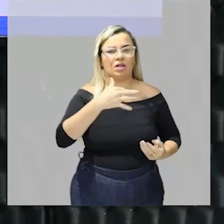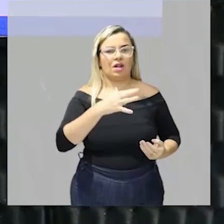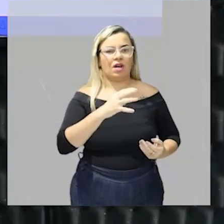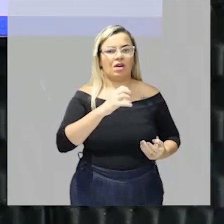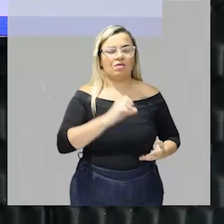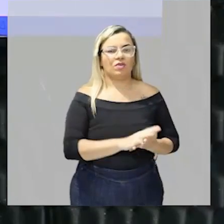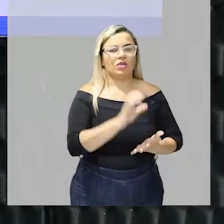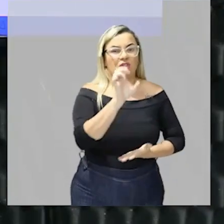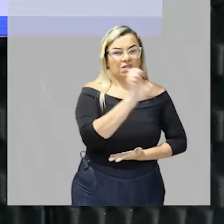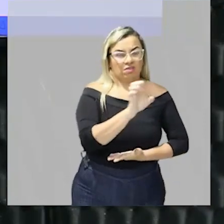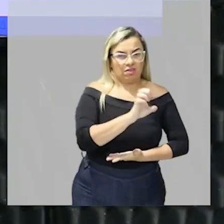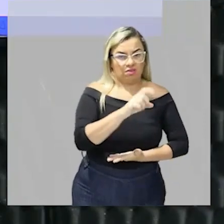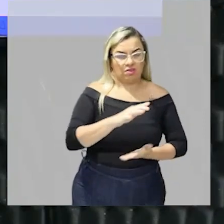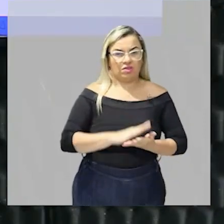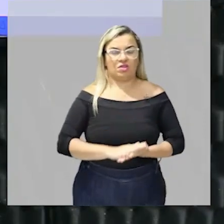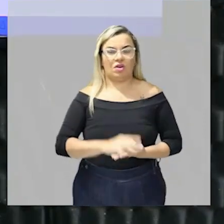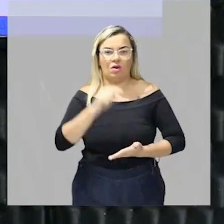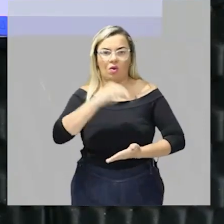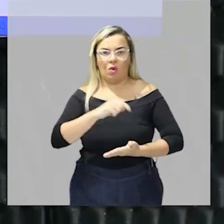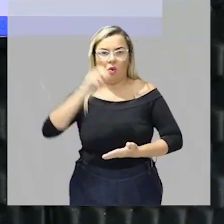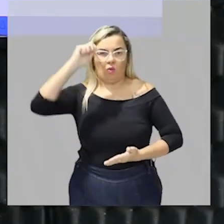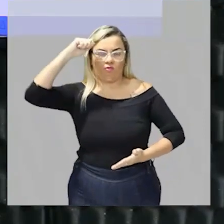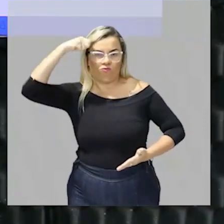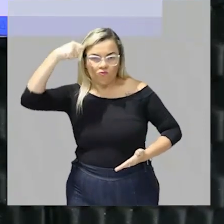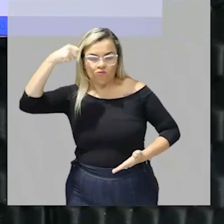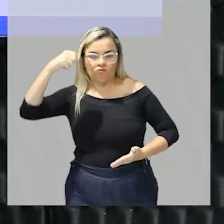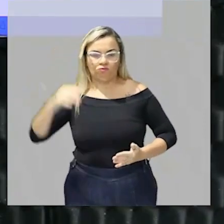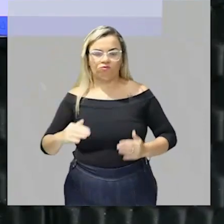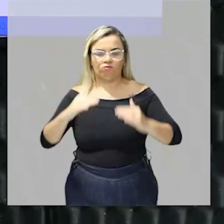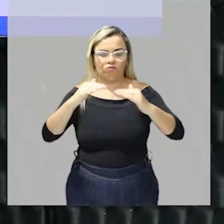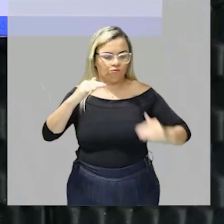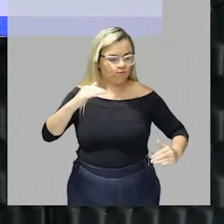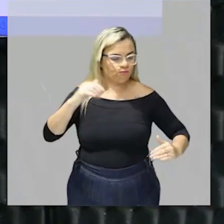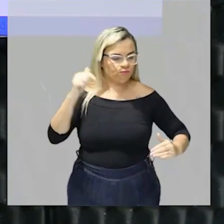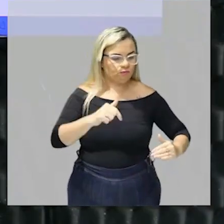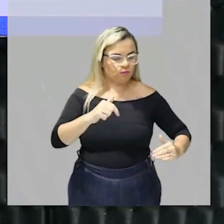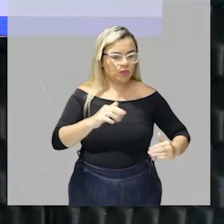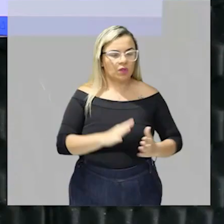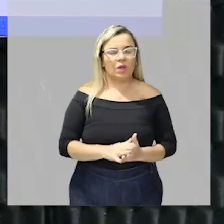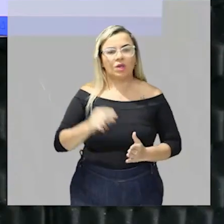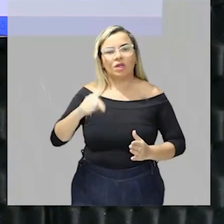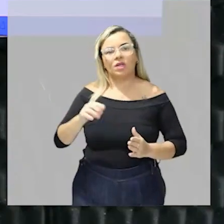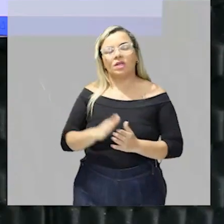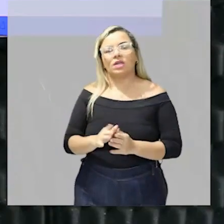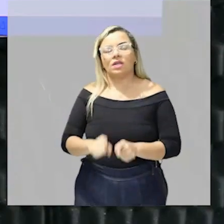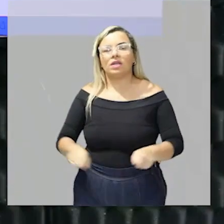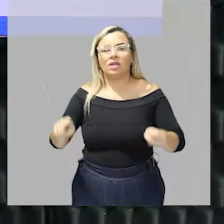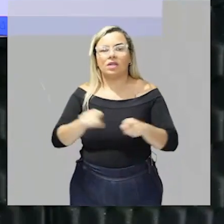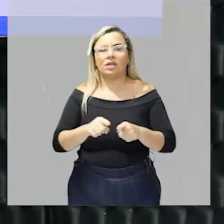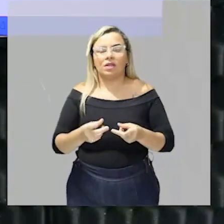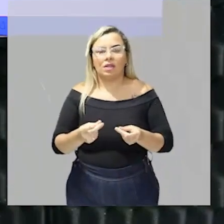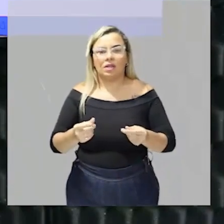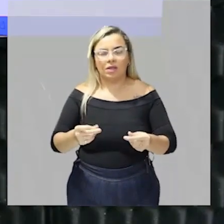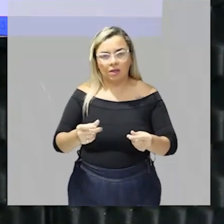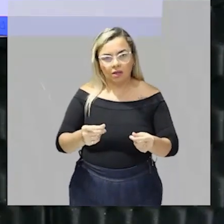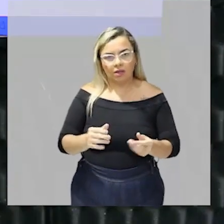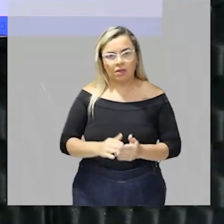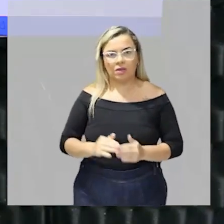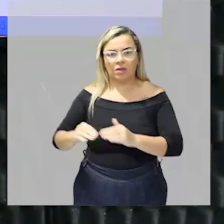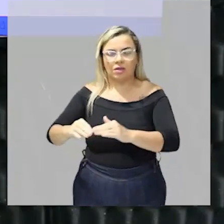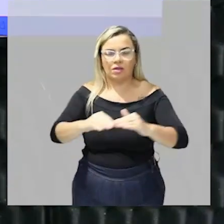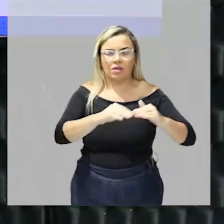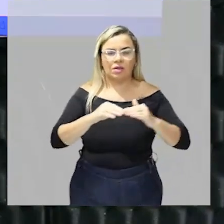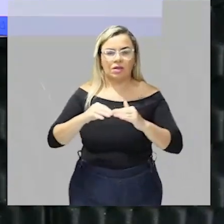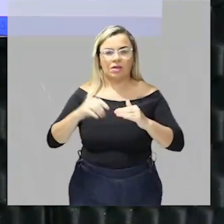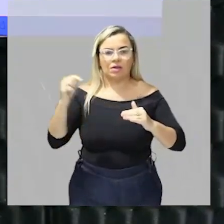homossexuais, certo? Negros, comunistas, marxistas, que vão ser considerados, evidentemente, como o quê?